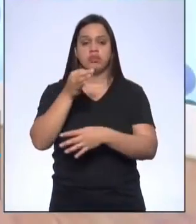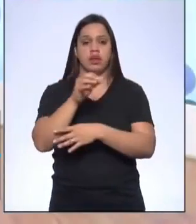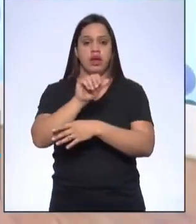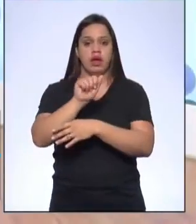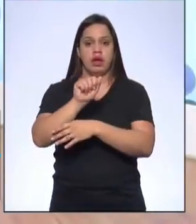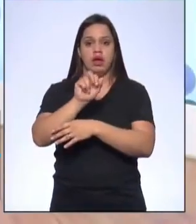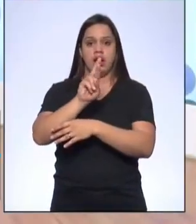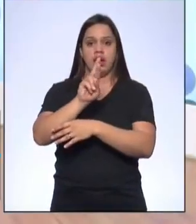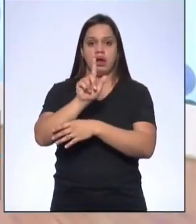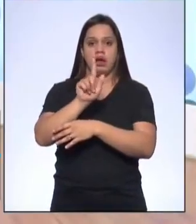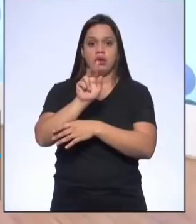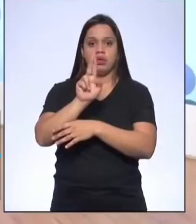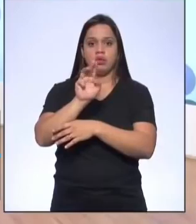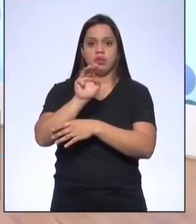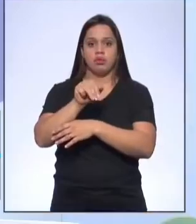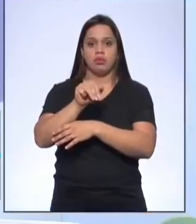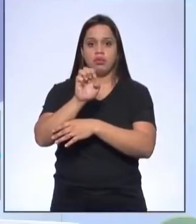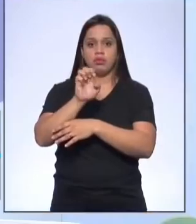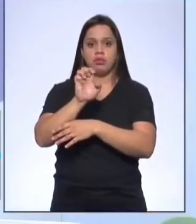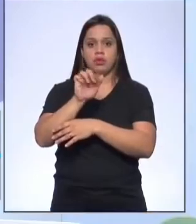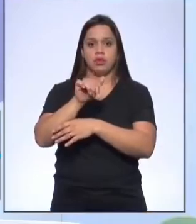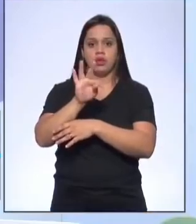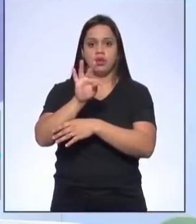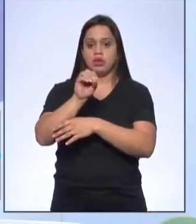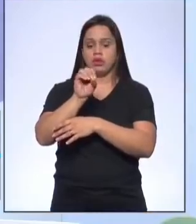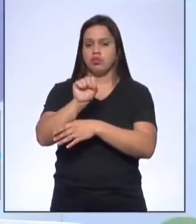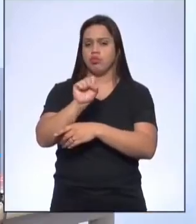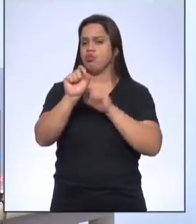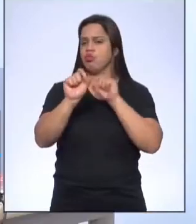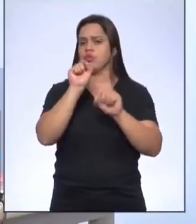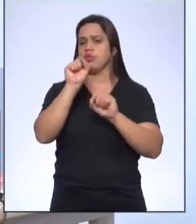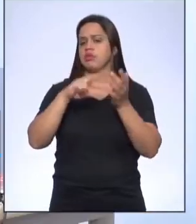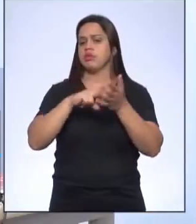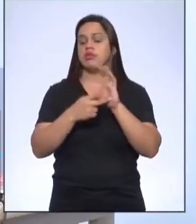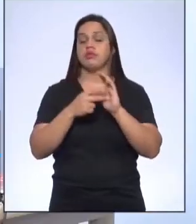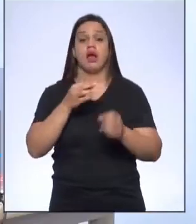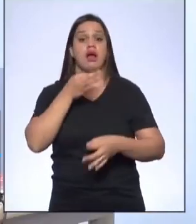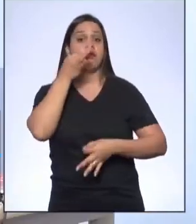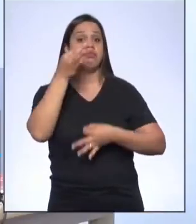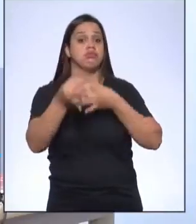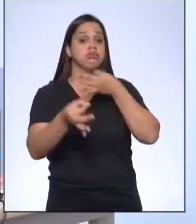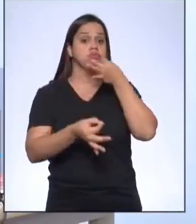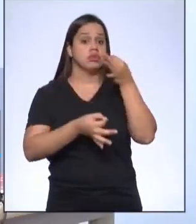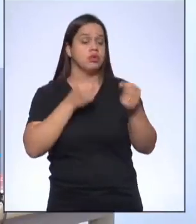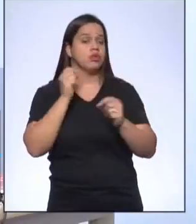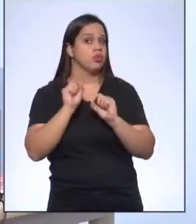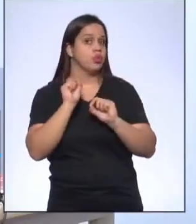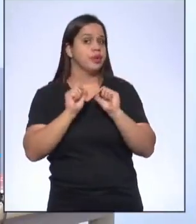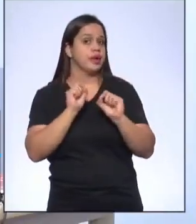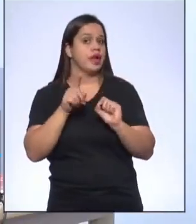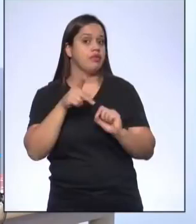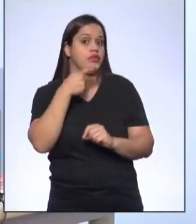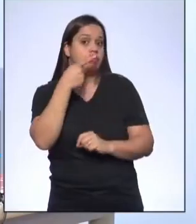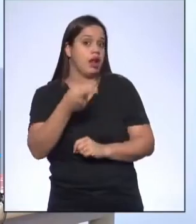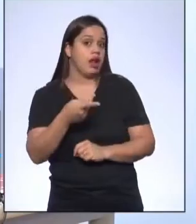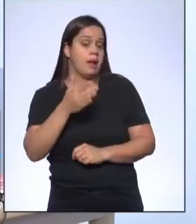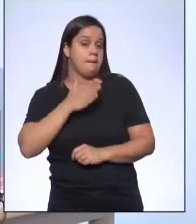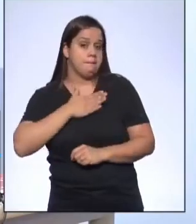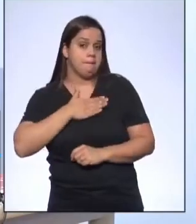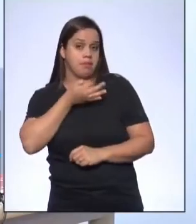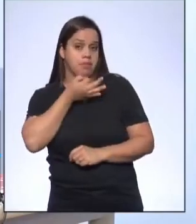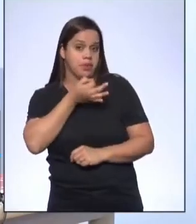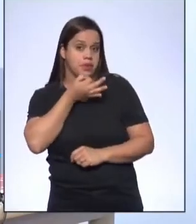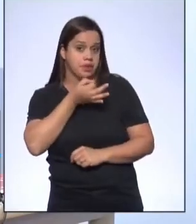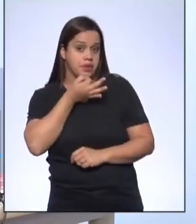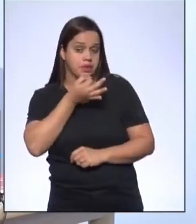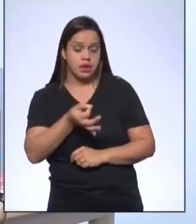ser argumentos, hein, gente? O que você acha, Mônica? Argumentar é quando eu vou dar meu ponto de